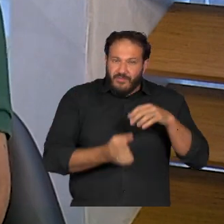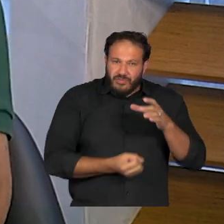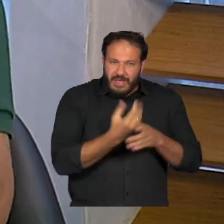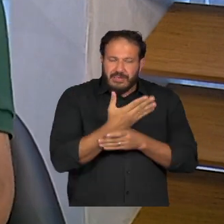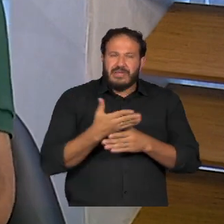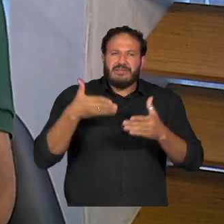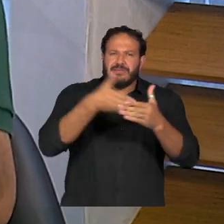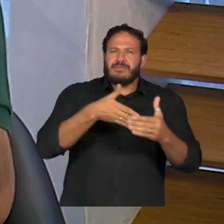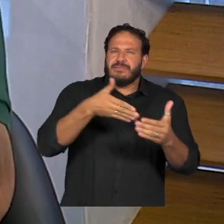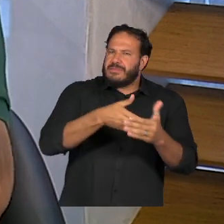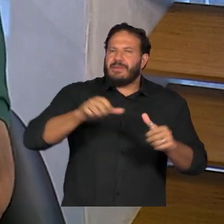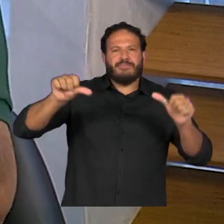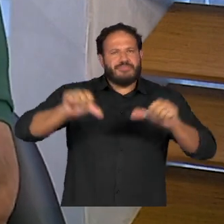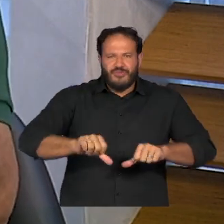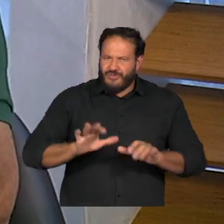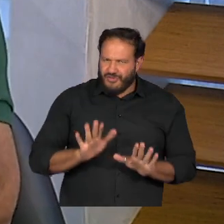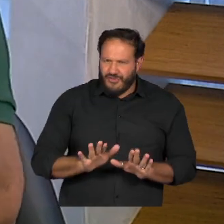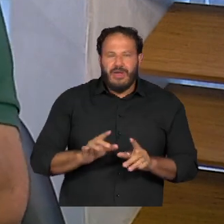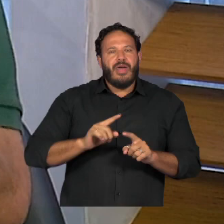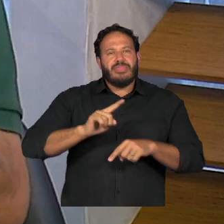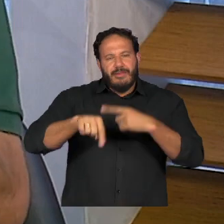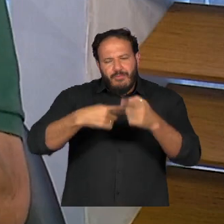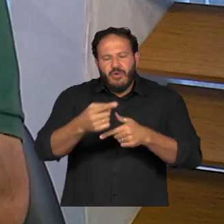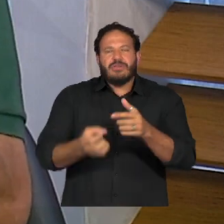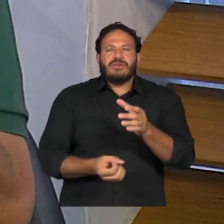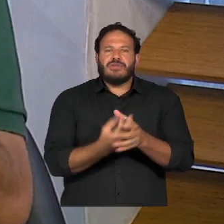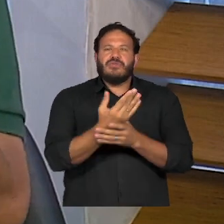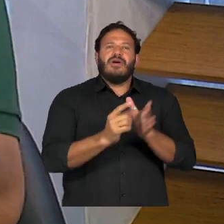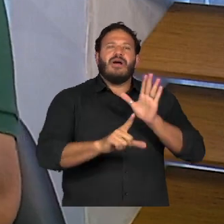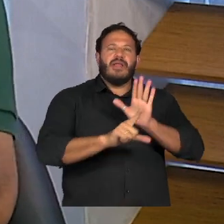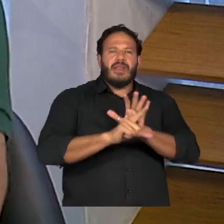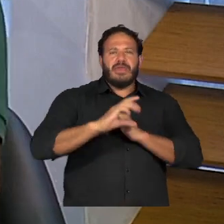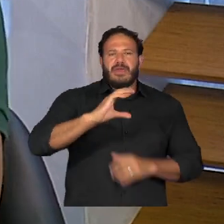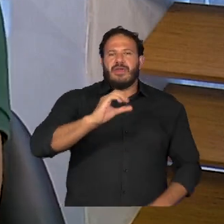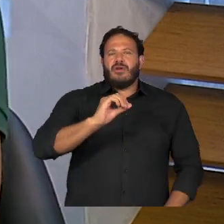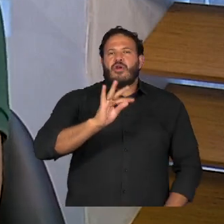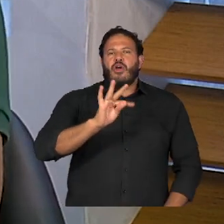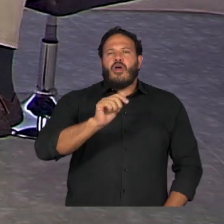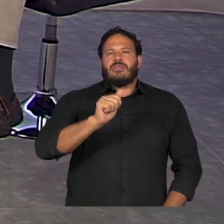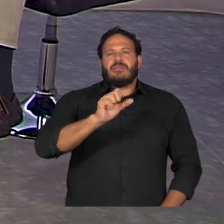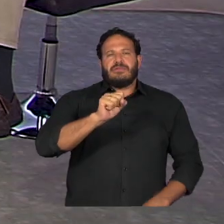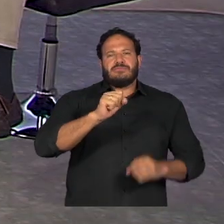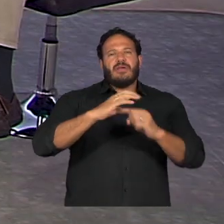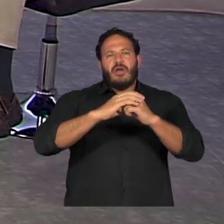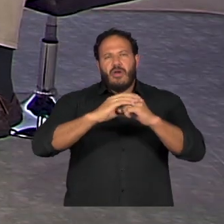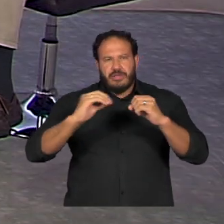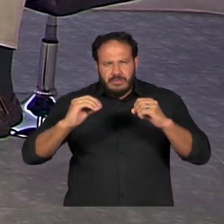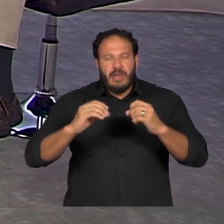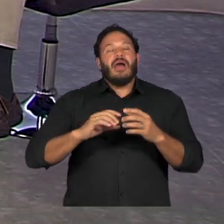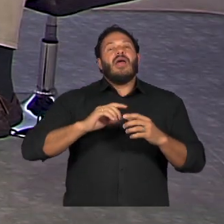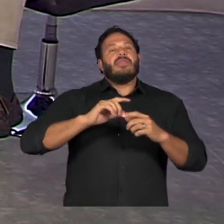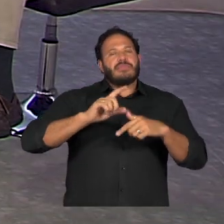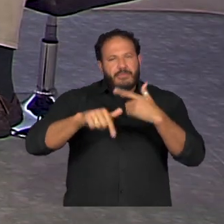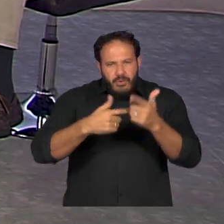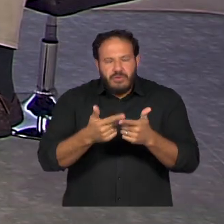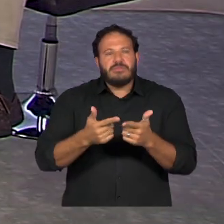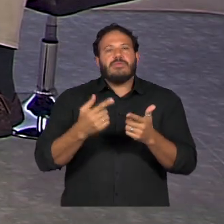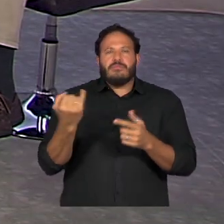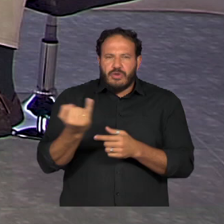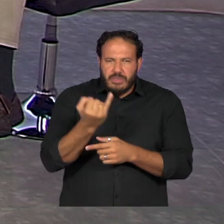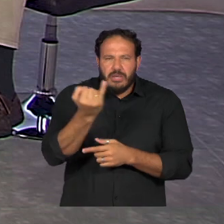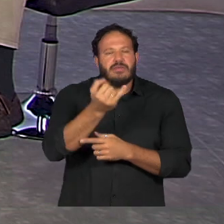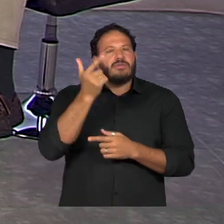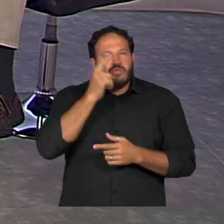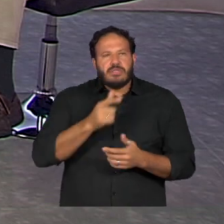maiores depois criou-se a lei de cotas que teve um papel importantíssimo para receber no mercado